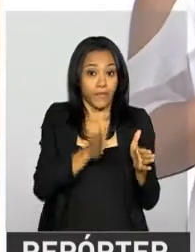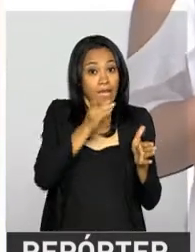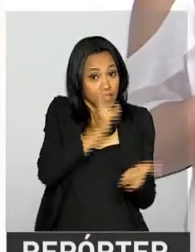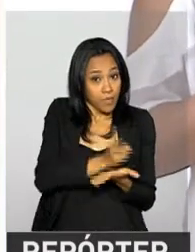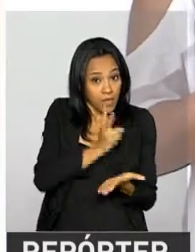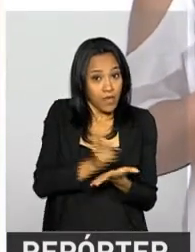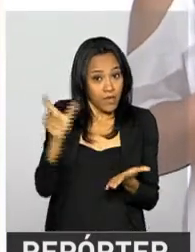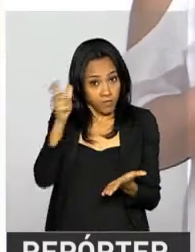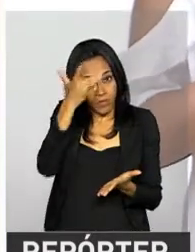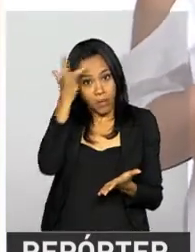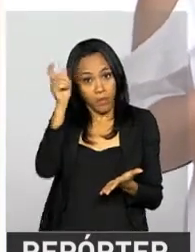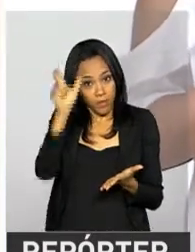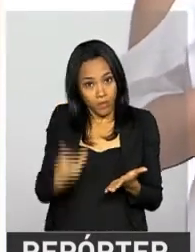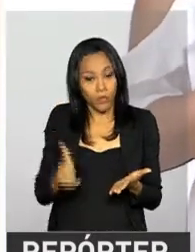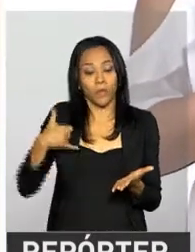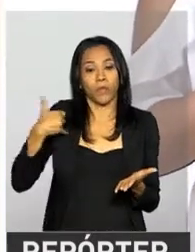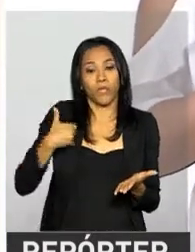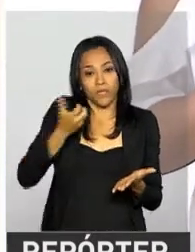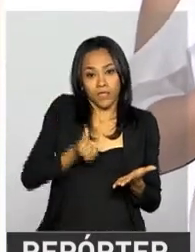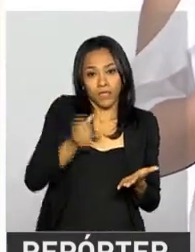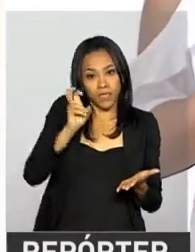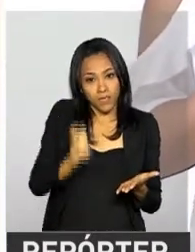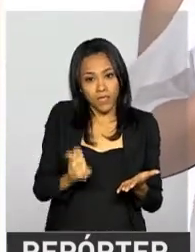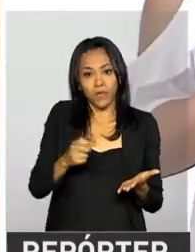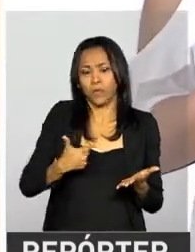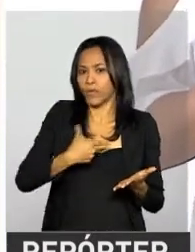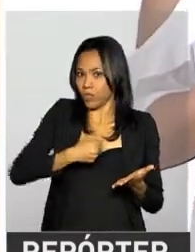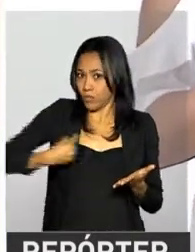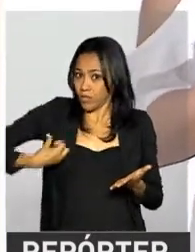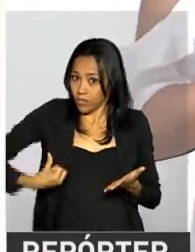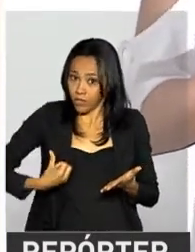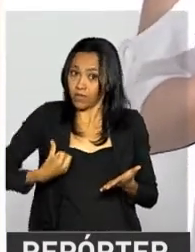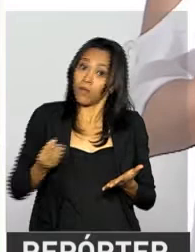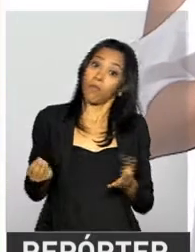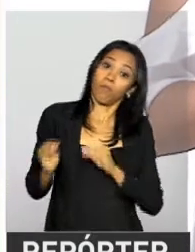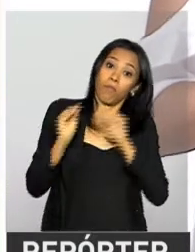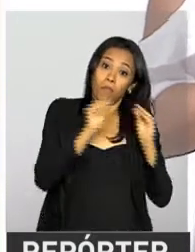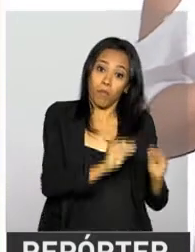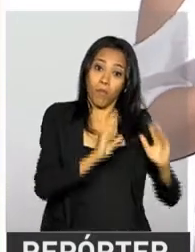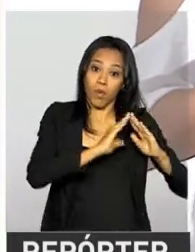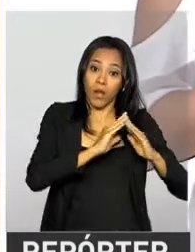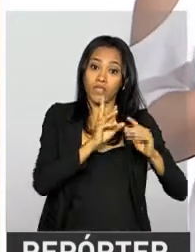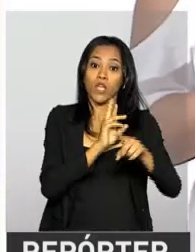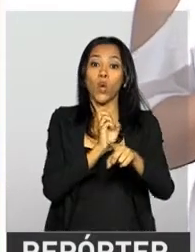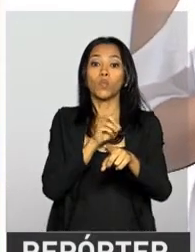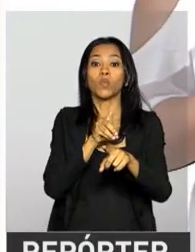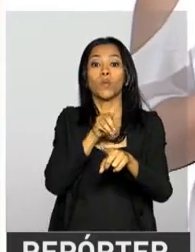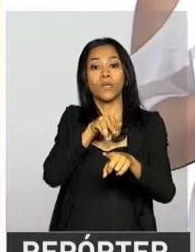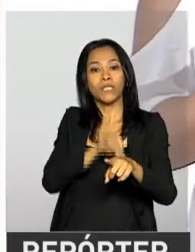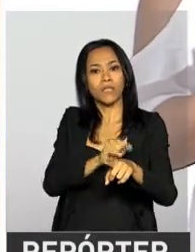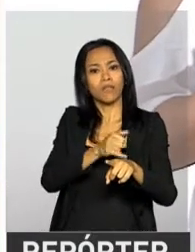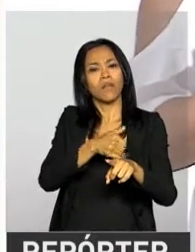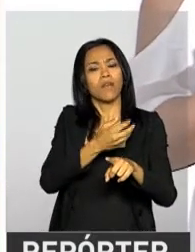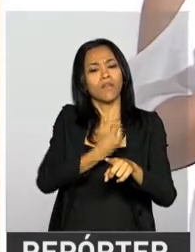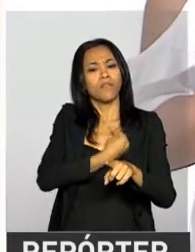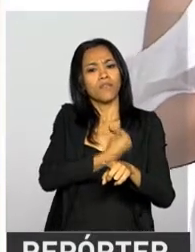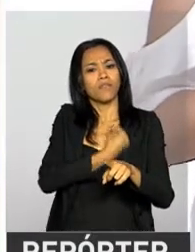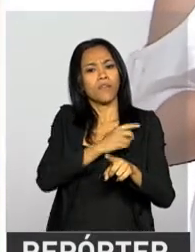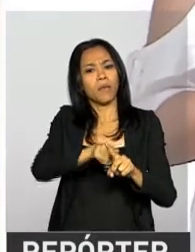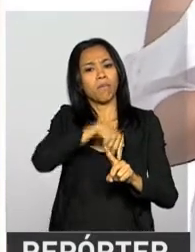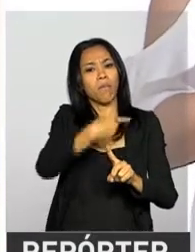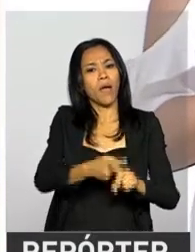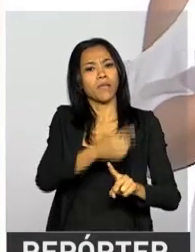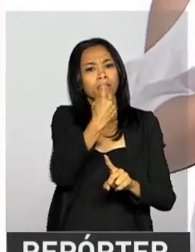mesma pessoa que completou 65 anos e 2016 morasse em rondônia teria chance de viver mais cerca de